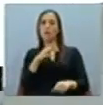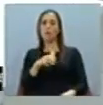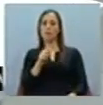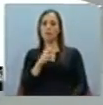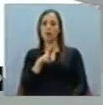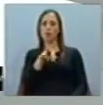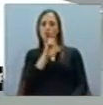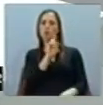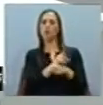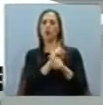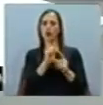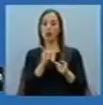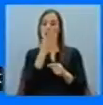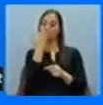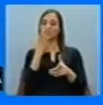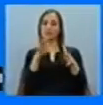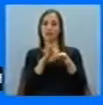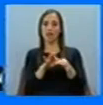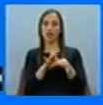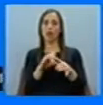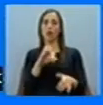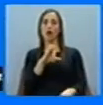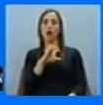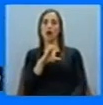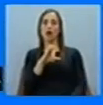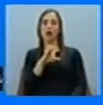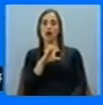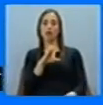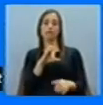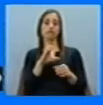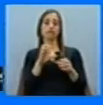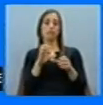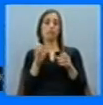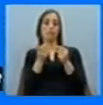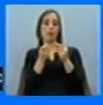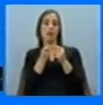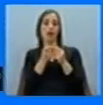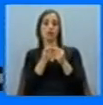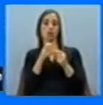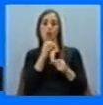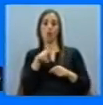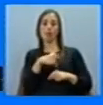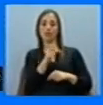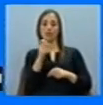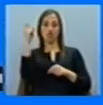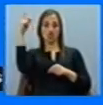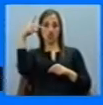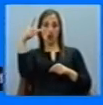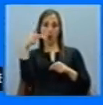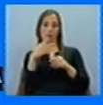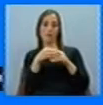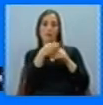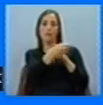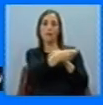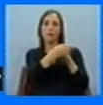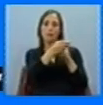relacionado com o depósito de carbono que os cometas que se aproximam do Sol depositam, digamos assim, à